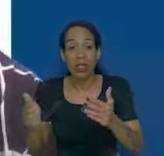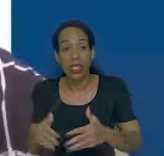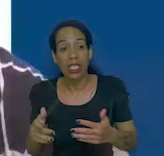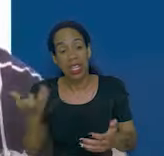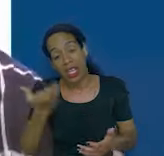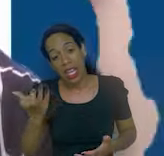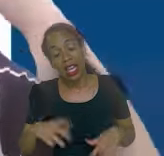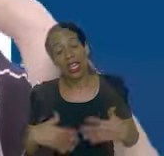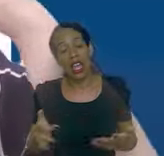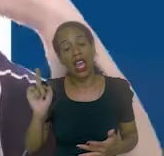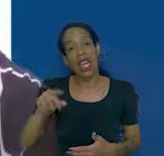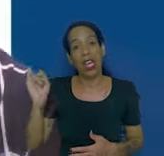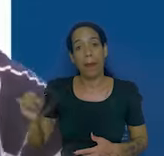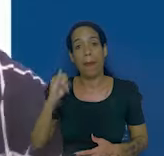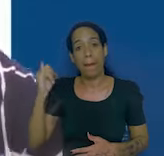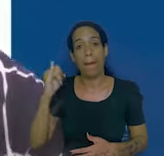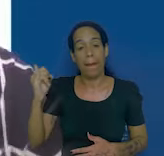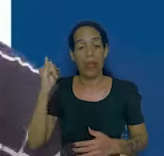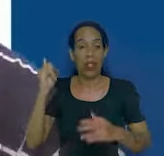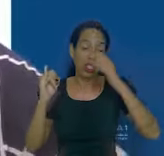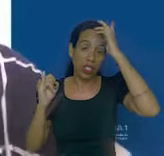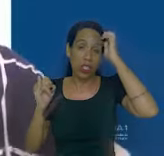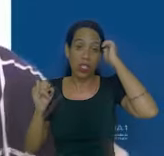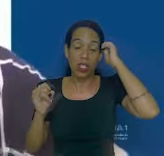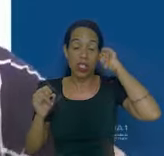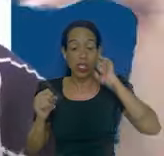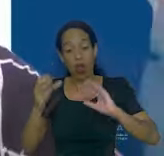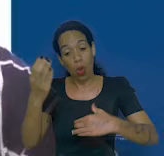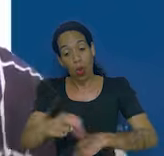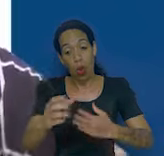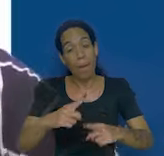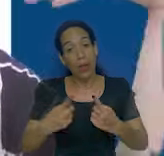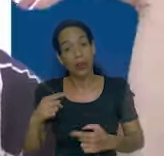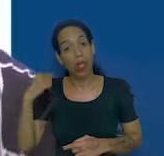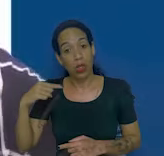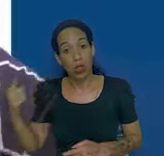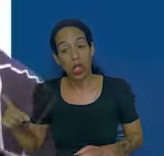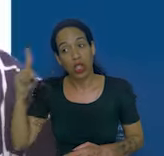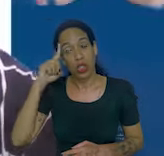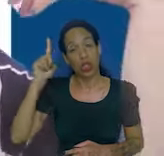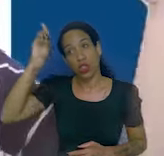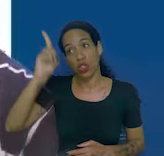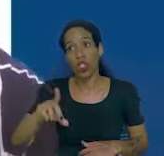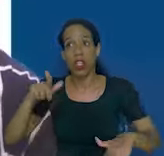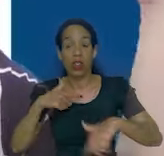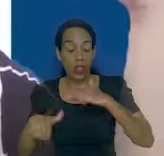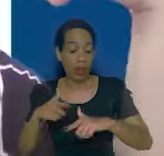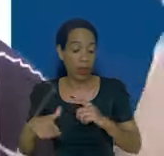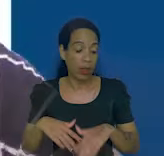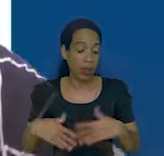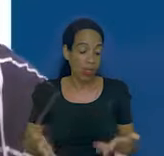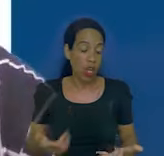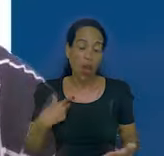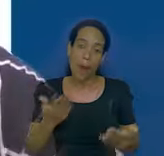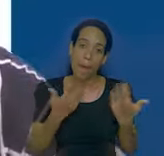né, daquilo que é importante não só para o concurso, mas para o advogado, para o dia a dia do direito do trabalho, enfim. E